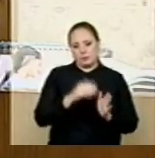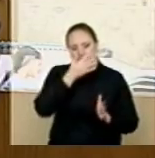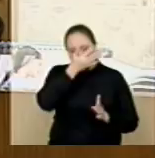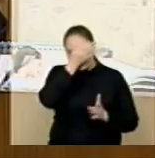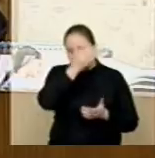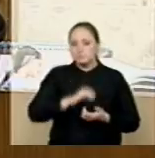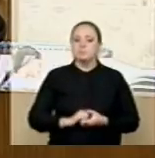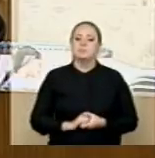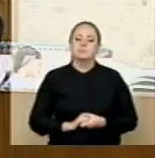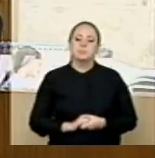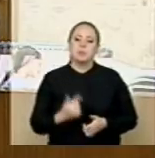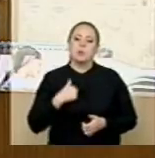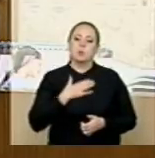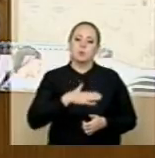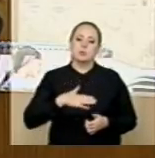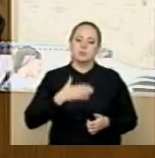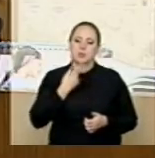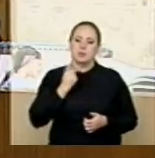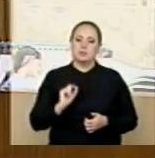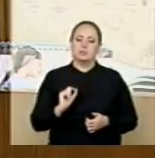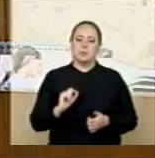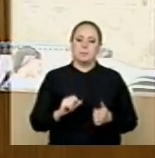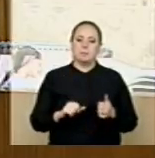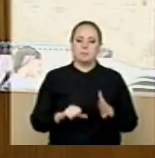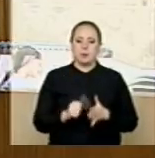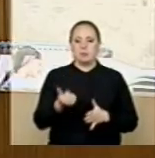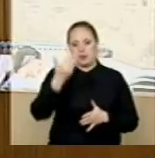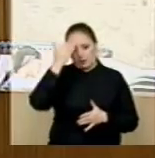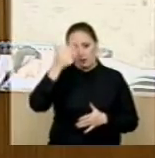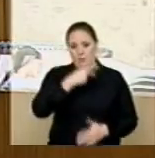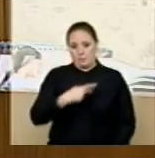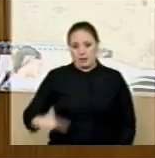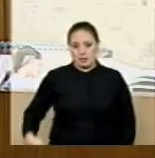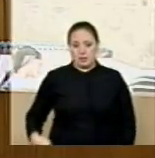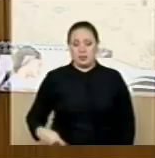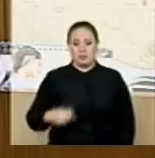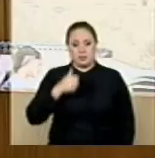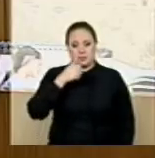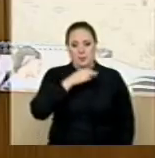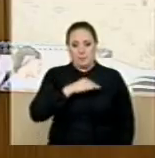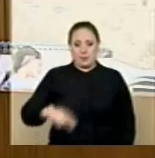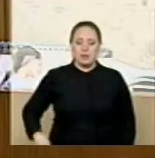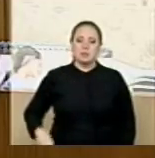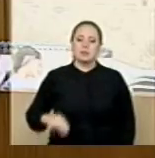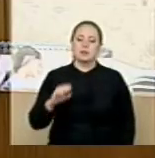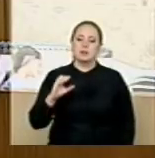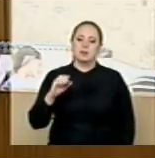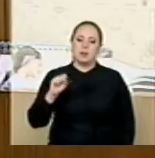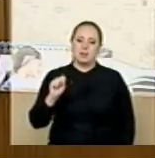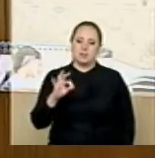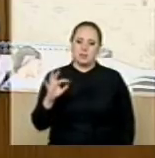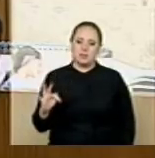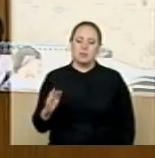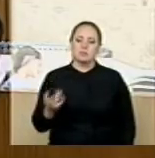Gostaria de registrar inicialmente um grande agradecimento à presidente dessa corte e à corte também pela